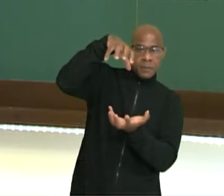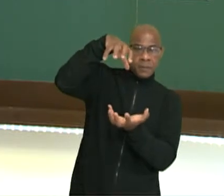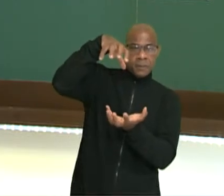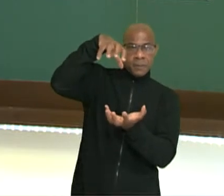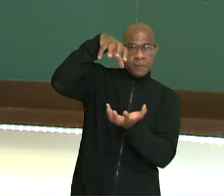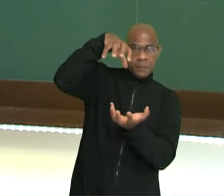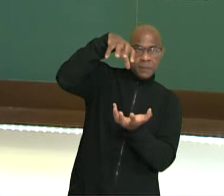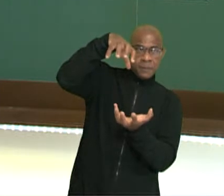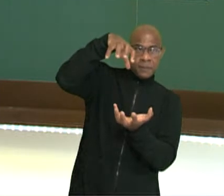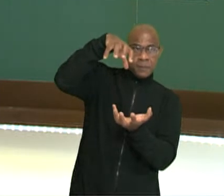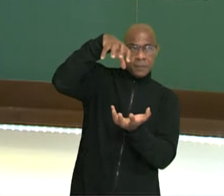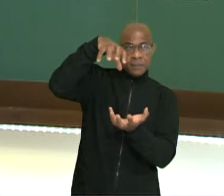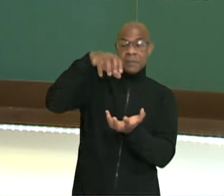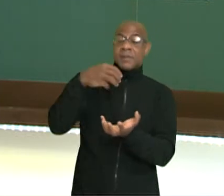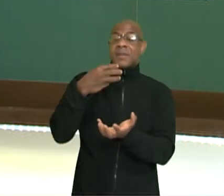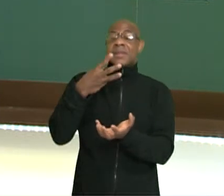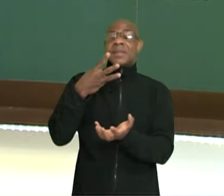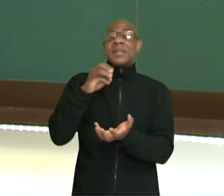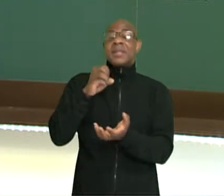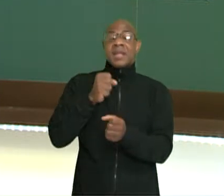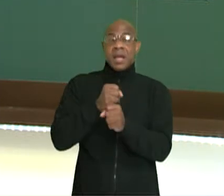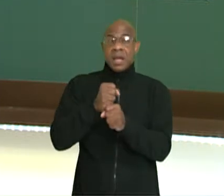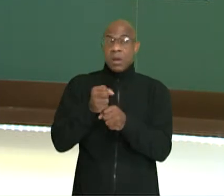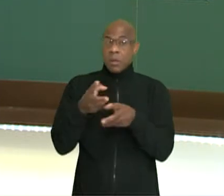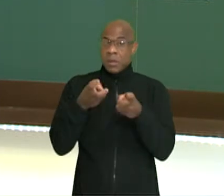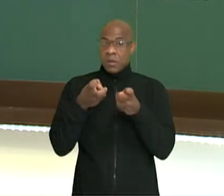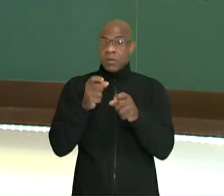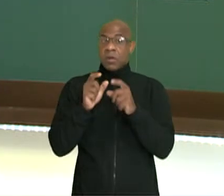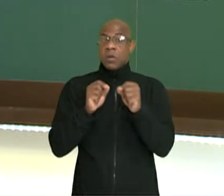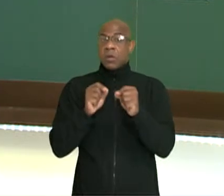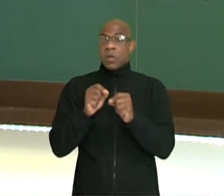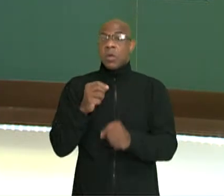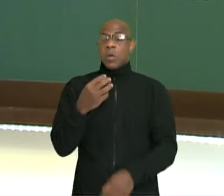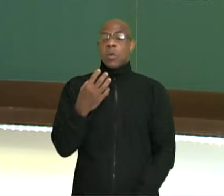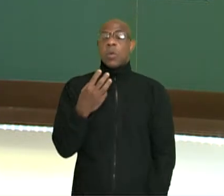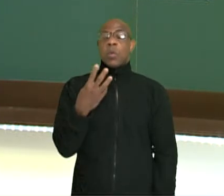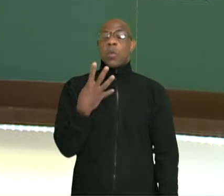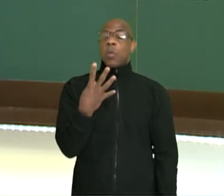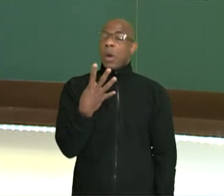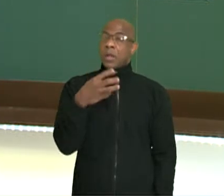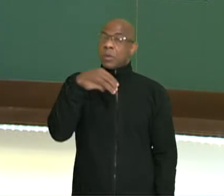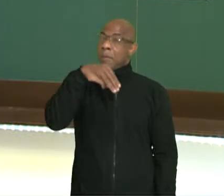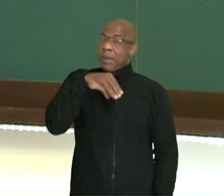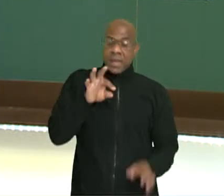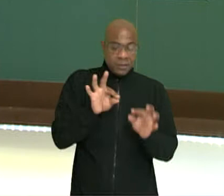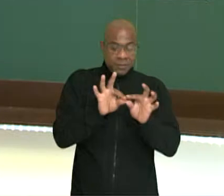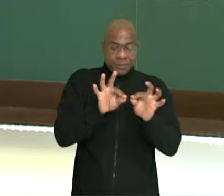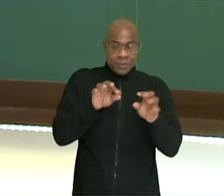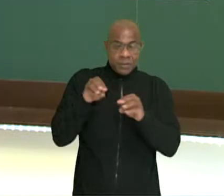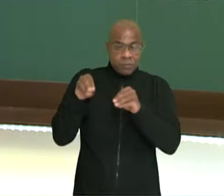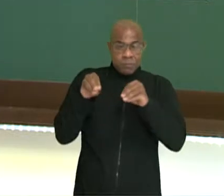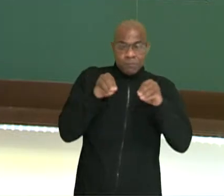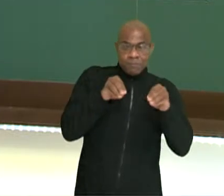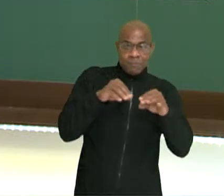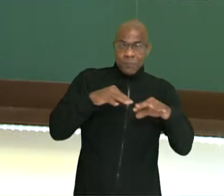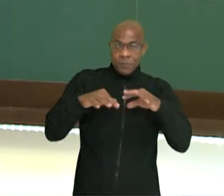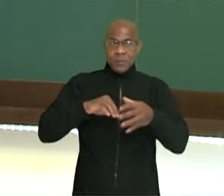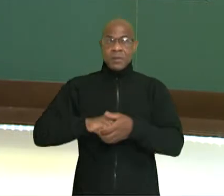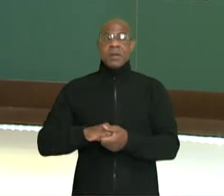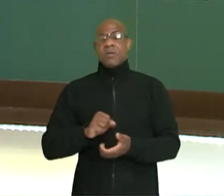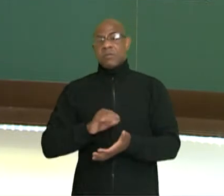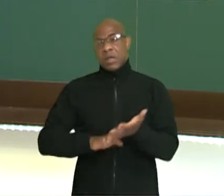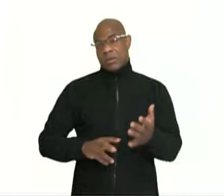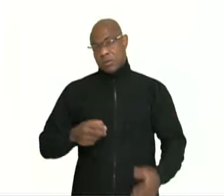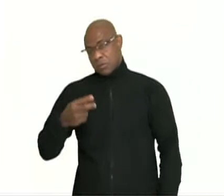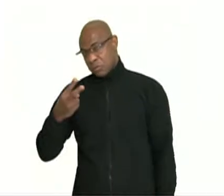lado leste. Em 30 anos, eles observaram 4 metros nesse deslocamento. Atividade